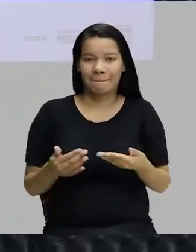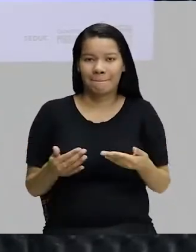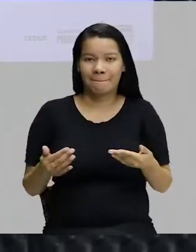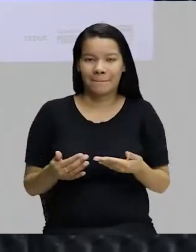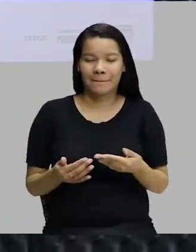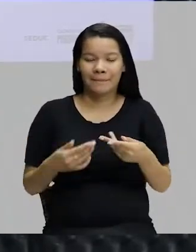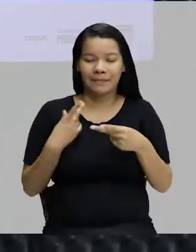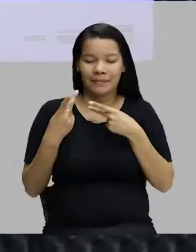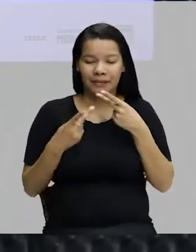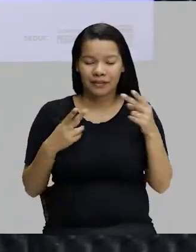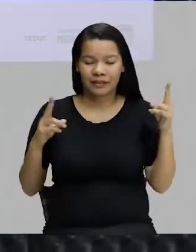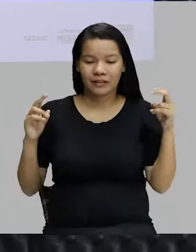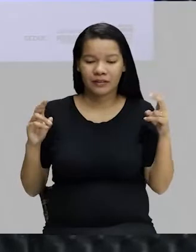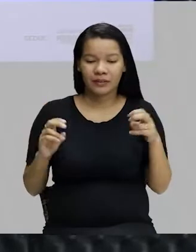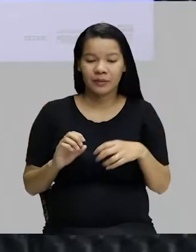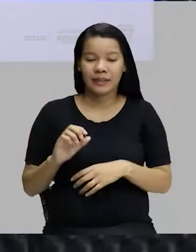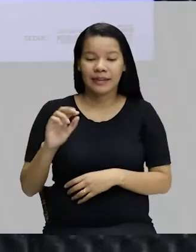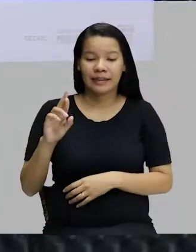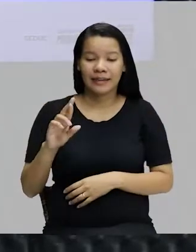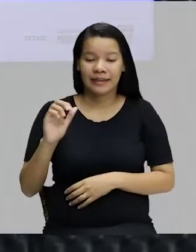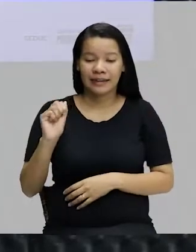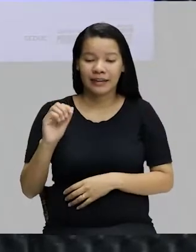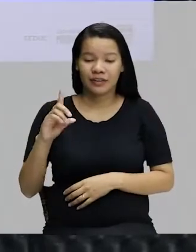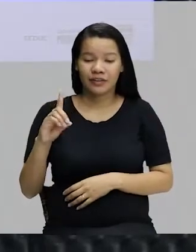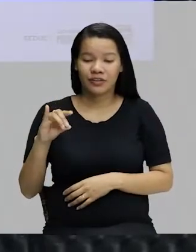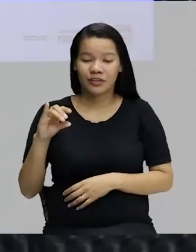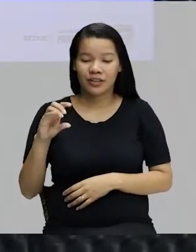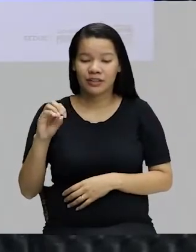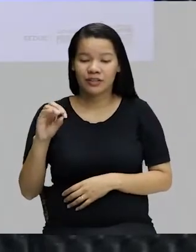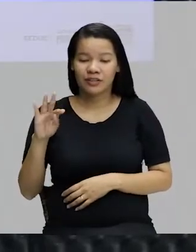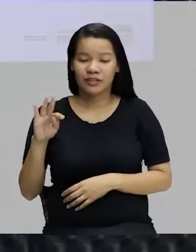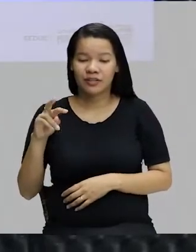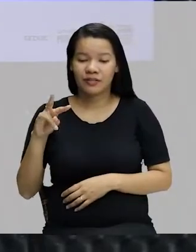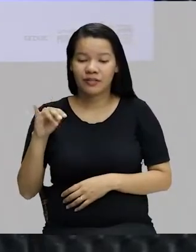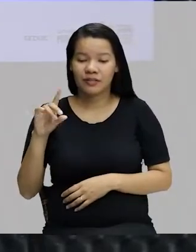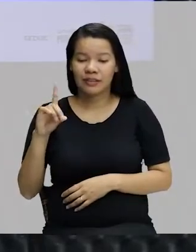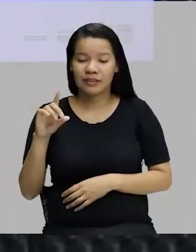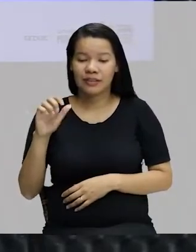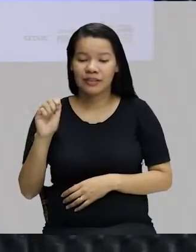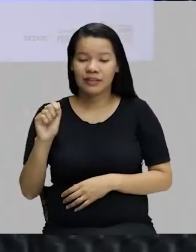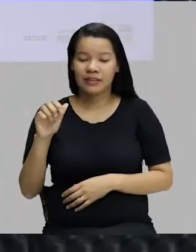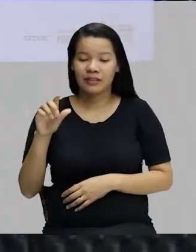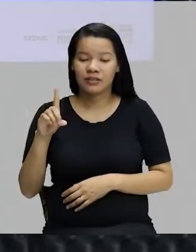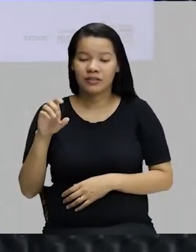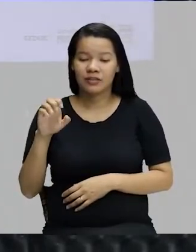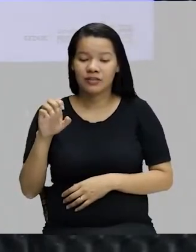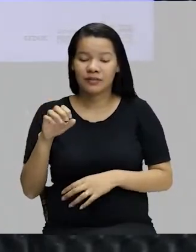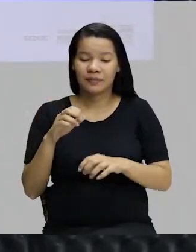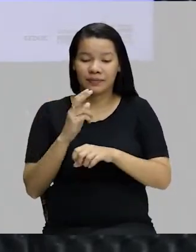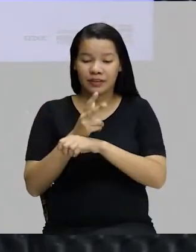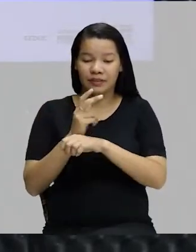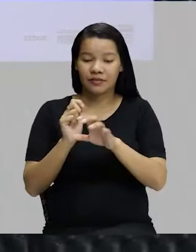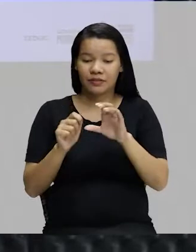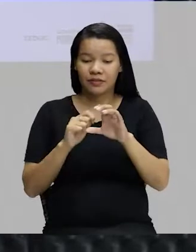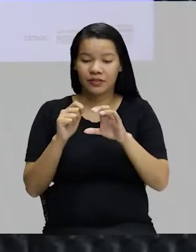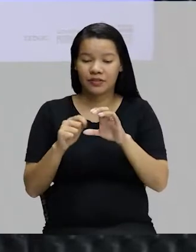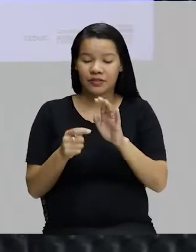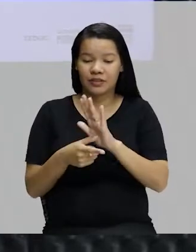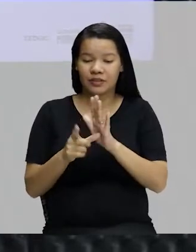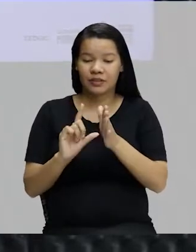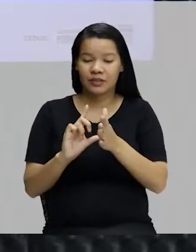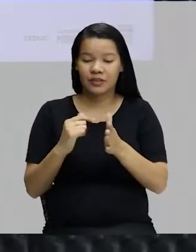radioatividade. Em vídeos anteriores, espero que vocês estejam acompanhando. Em vídeos anteriores, nós trabalhamos